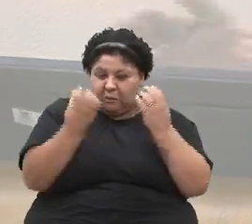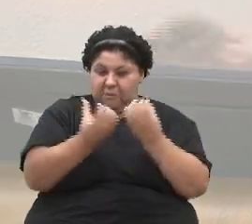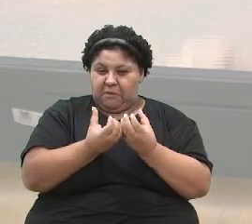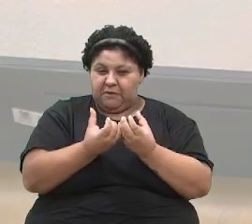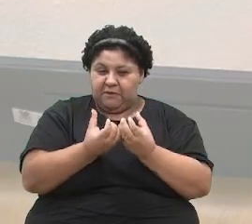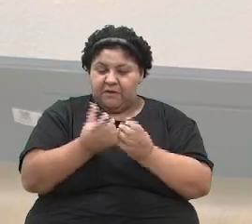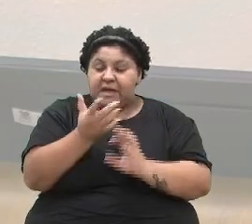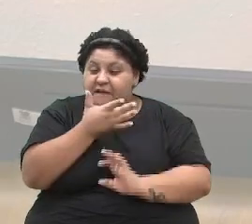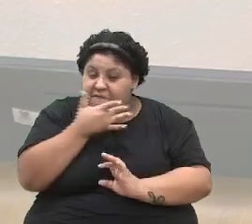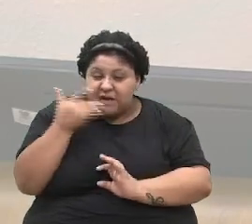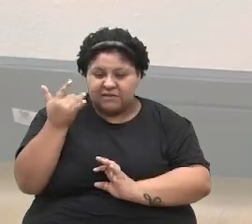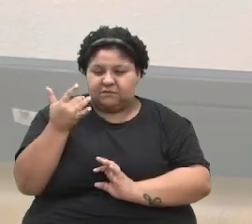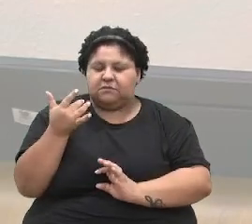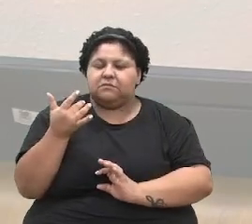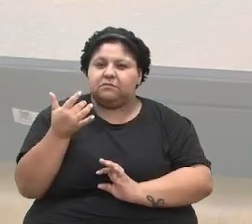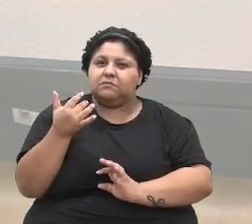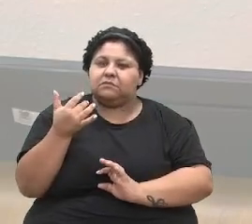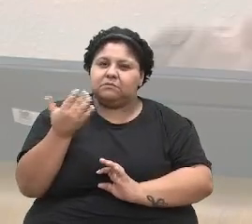é fácil.